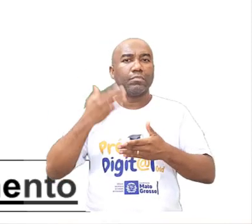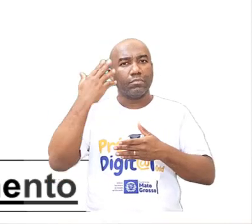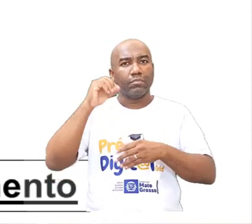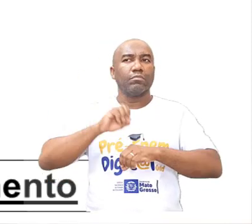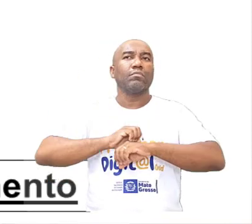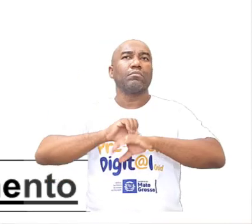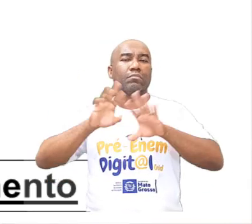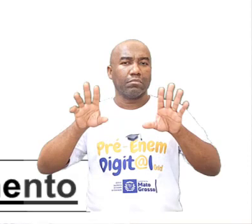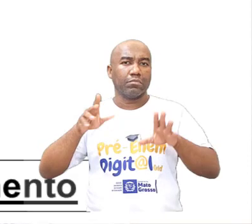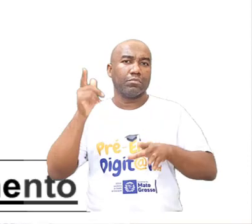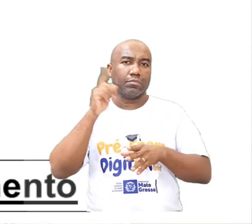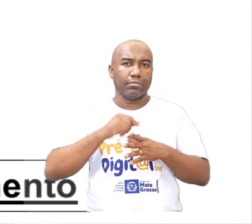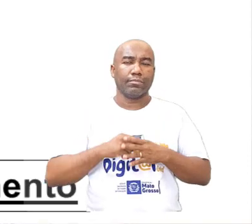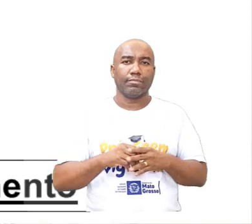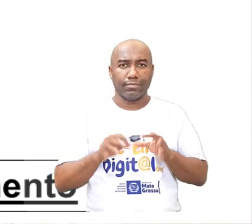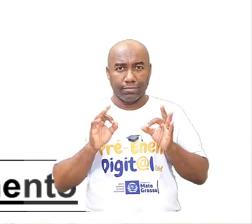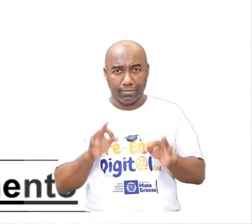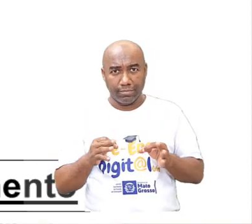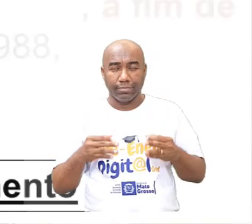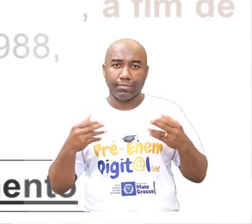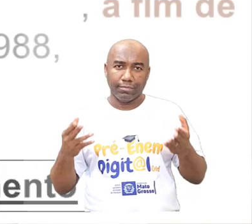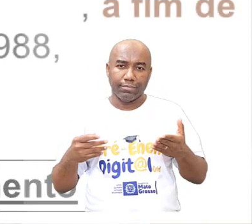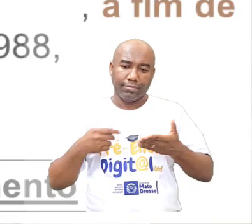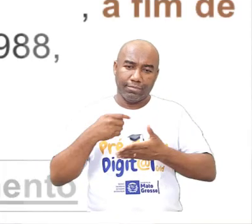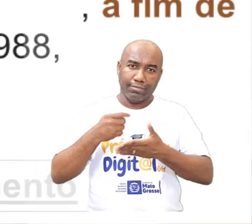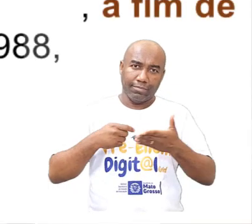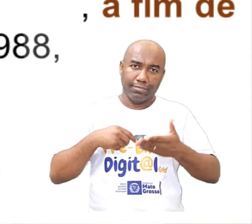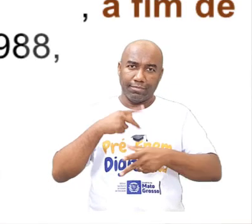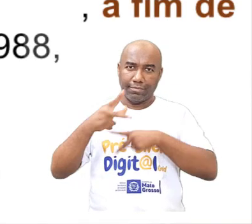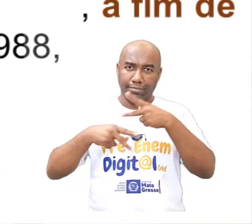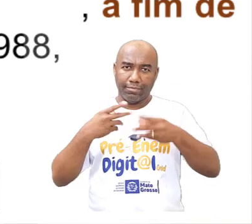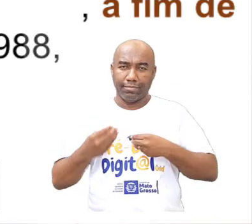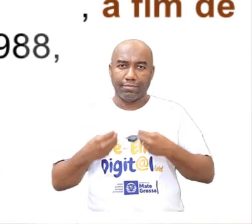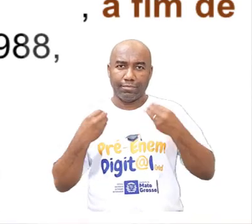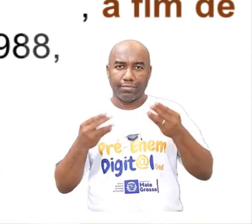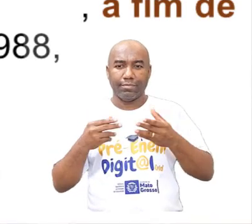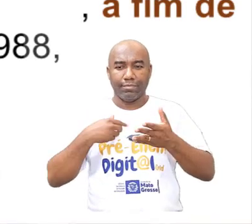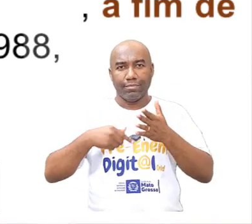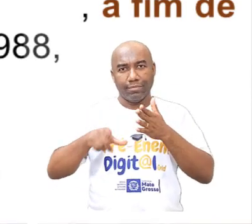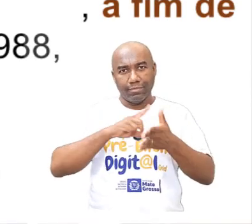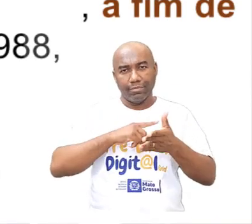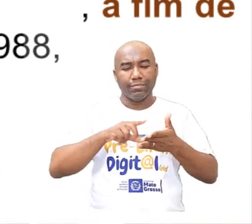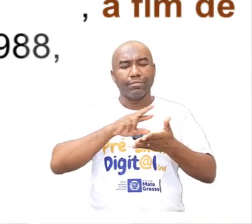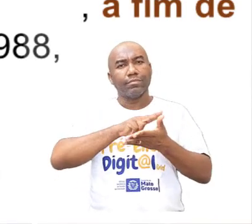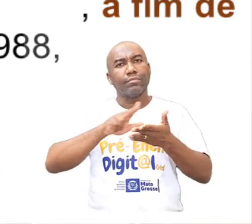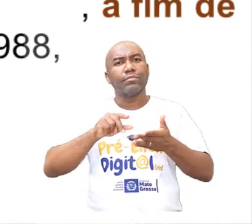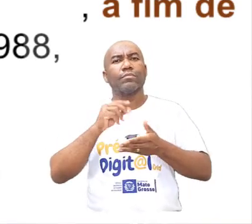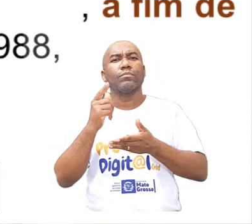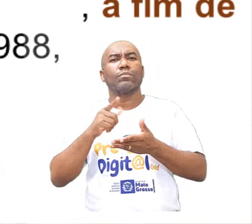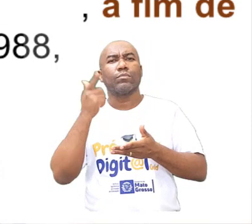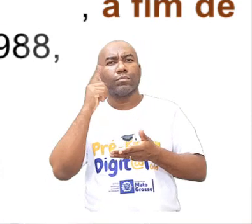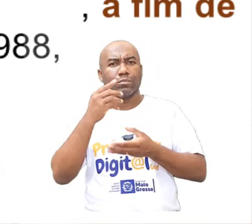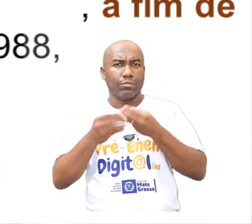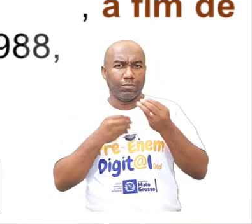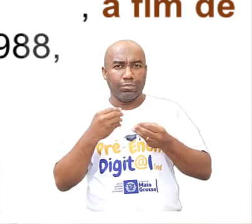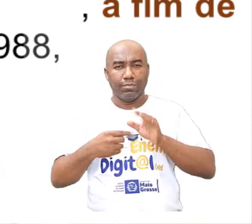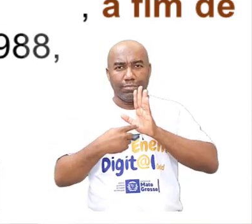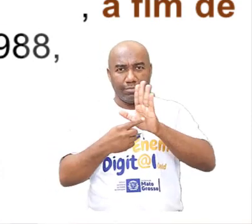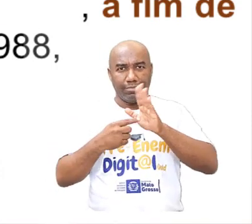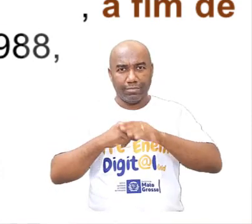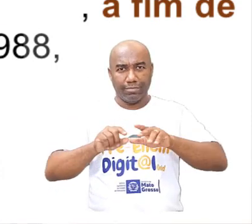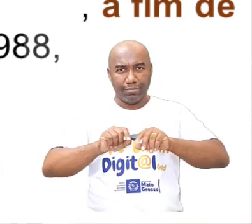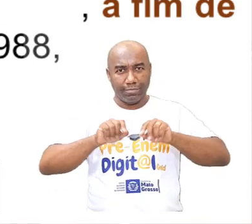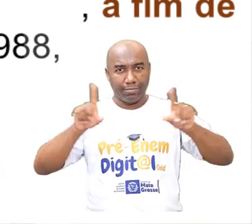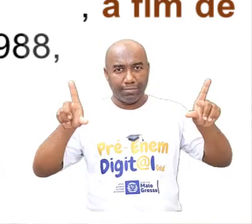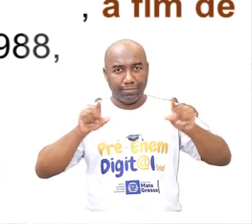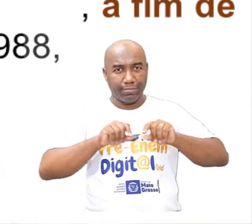você entende do que está falando. É claro, presente para você, tirei todas as palavrinhas e deixei aí na